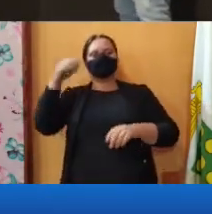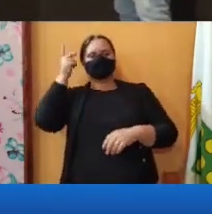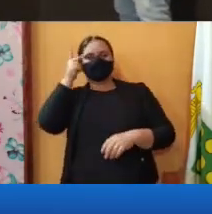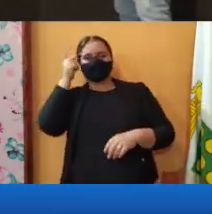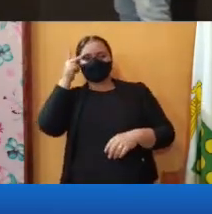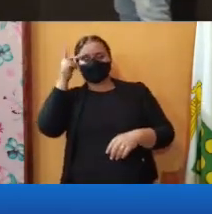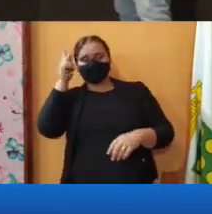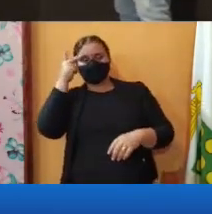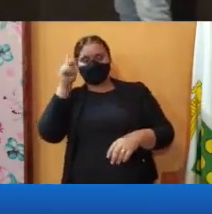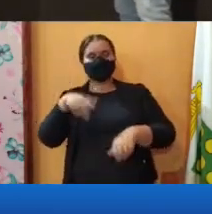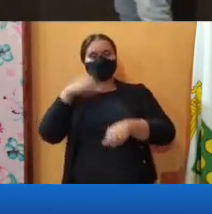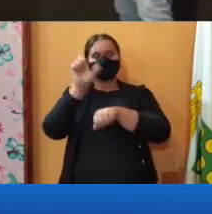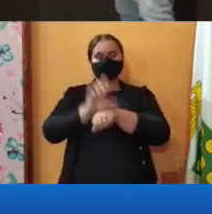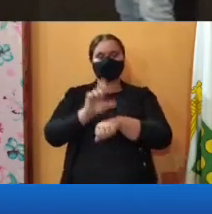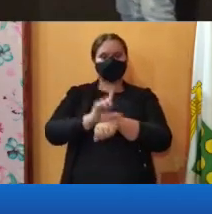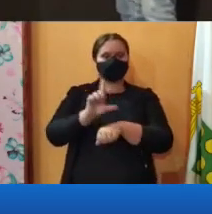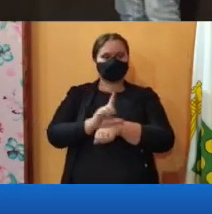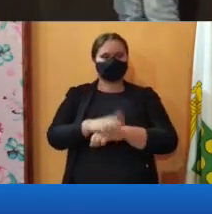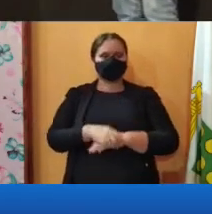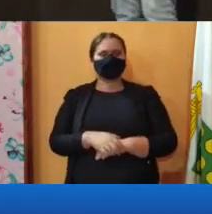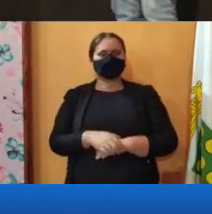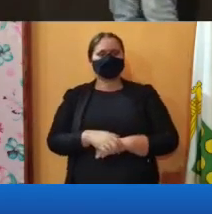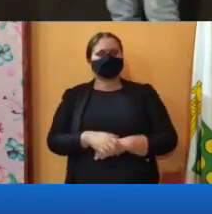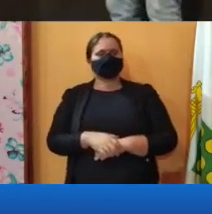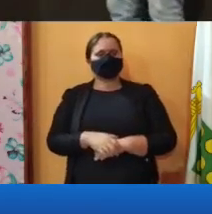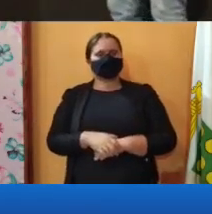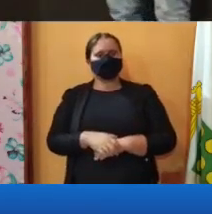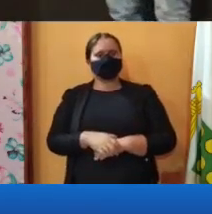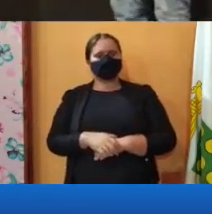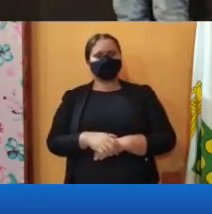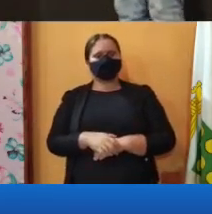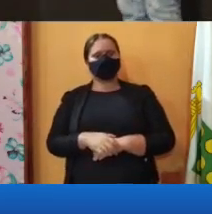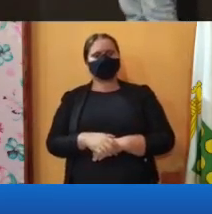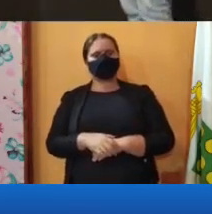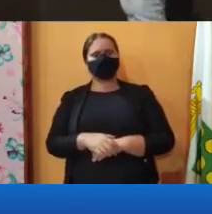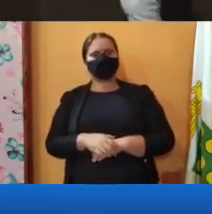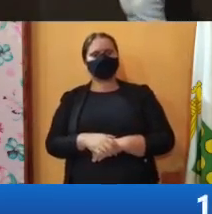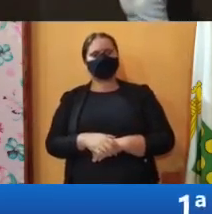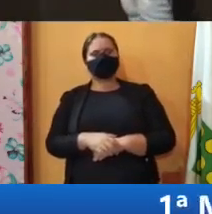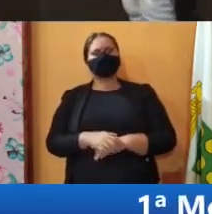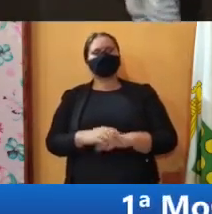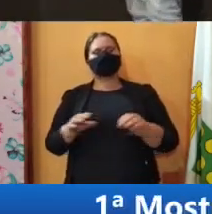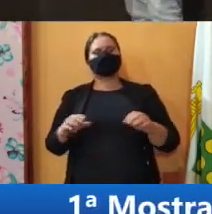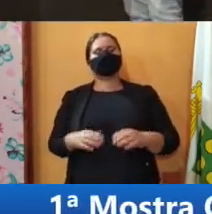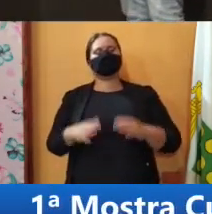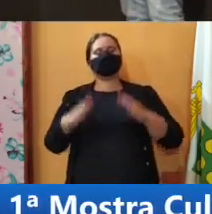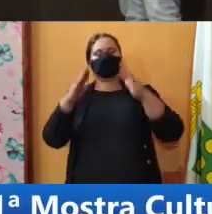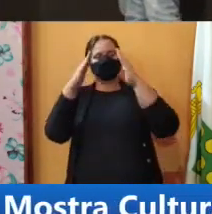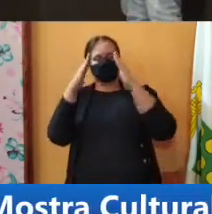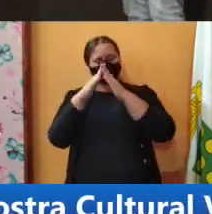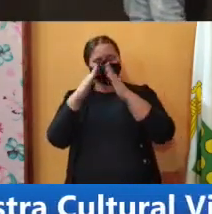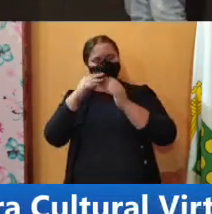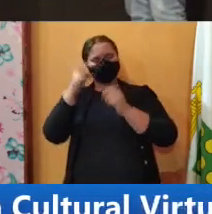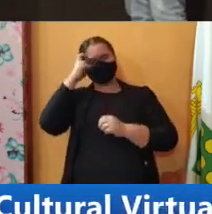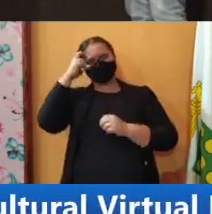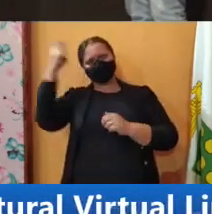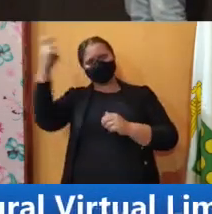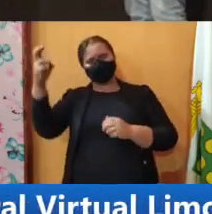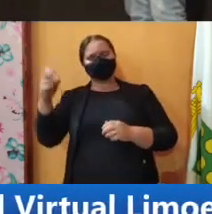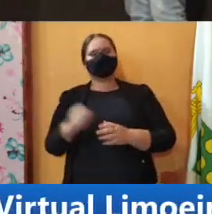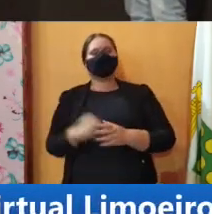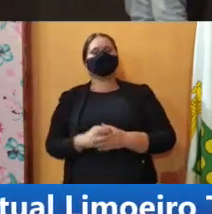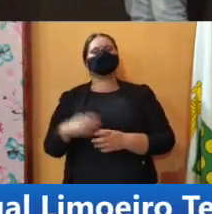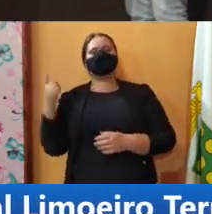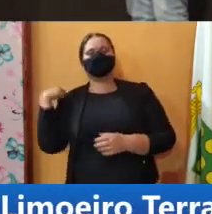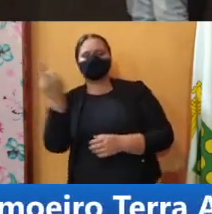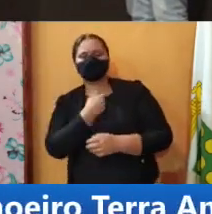exemplo desse frevinho, né? Desse frevo, povo bom de Limoeiro. Então, gente, A Casa da Cultura, nós vamos, eu não tenho